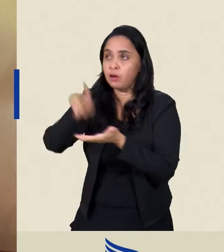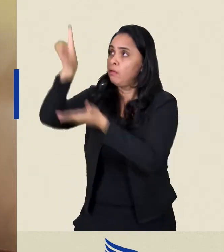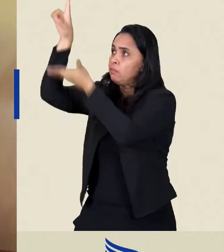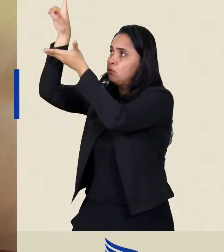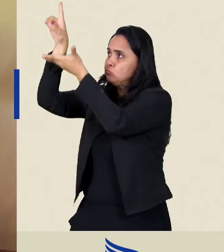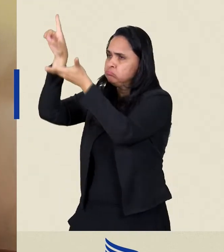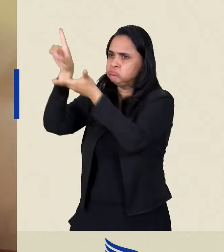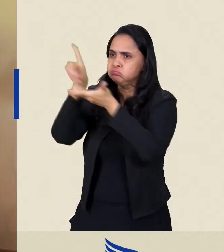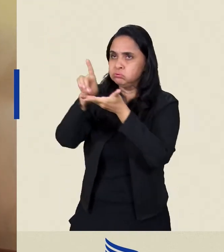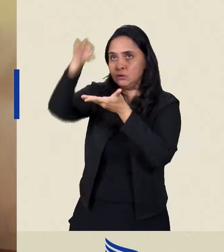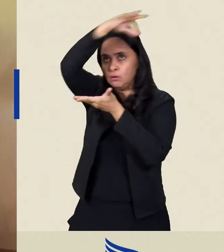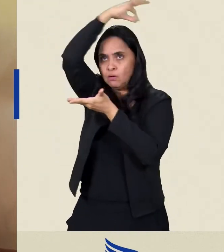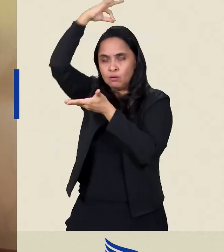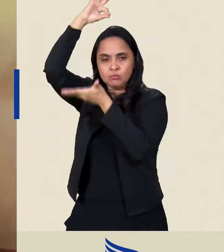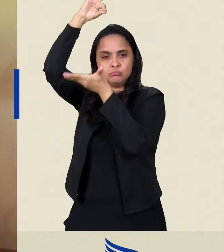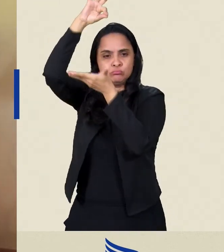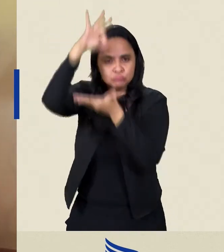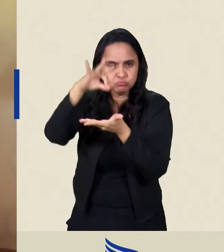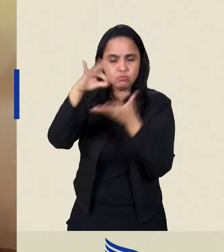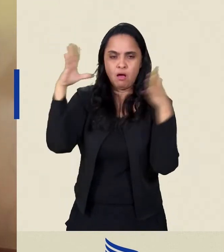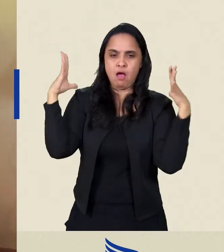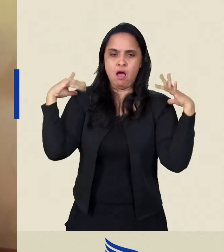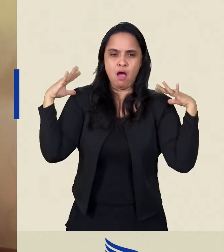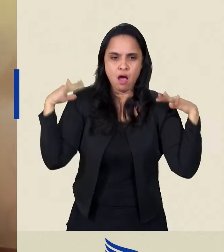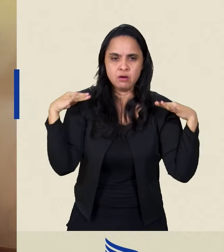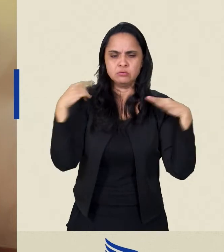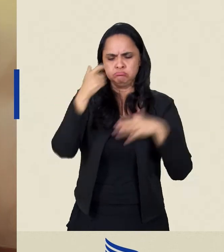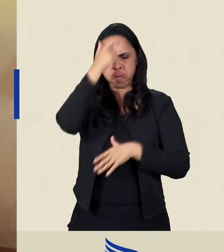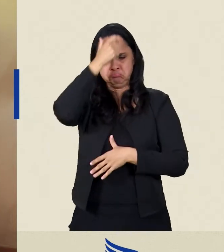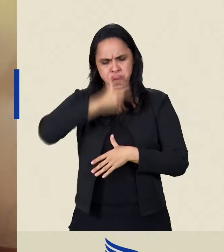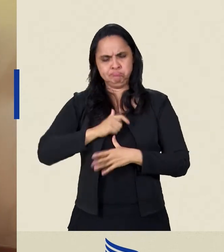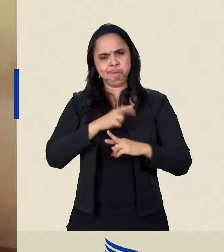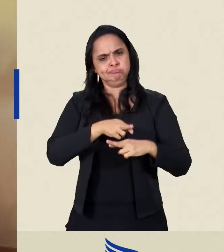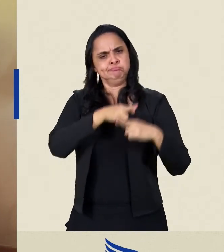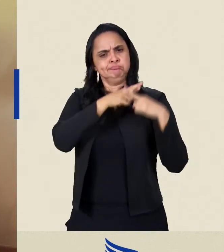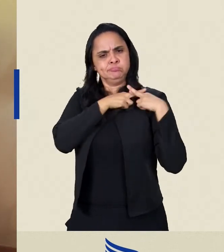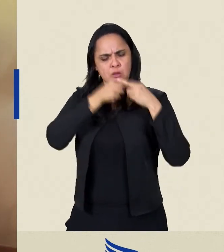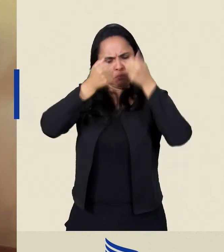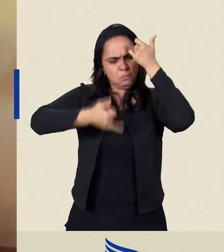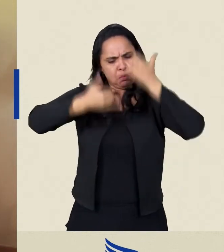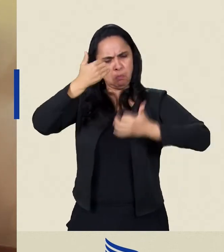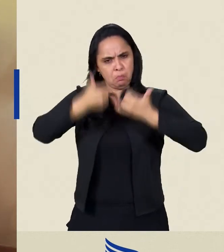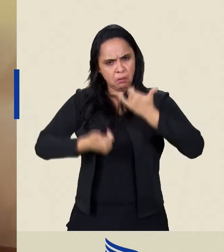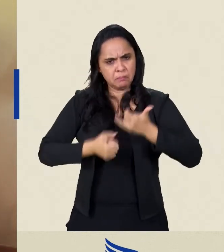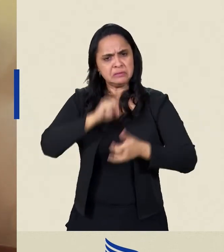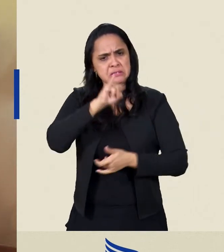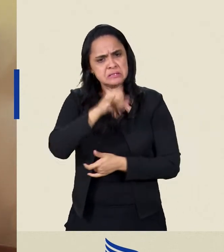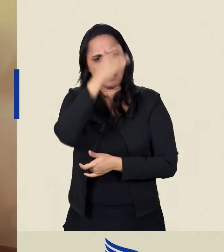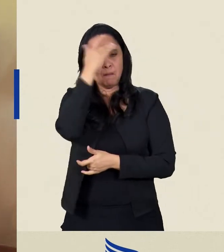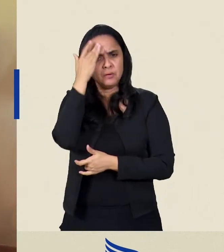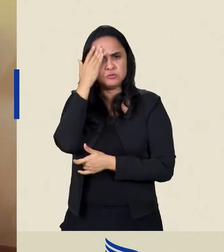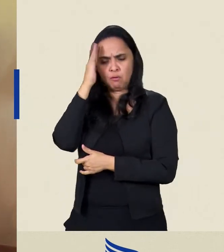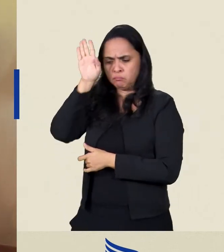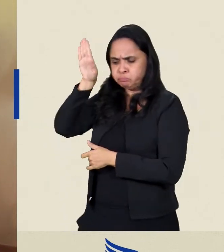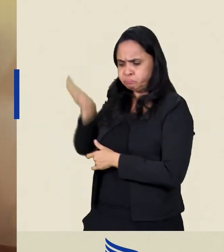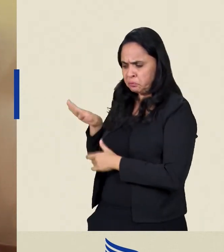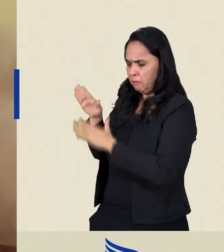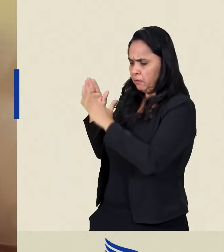seus santos anjos, com seus servos, com a sua palavra. E se a pessoa fica em casa, ela se